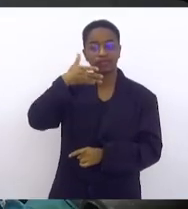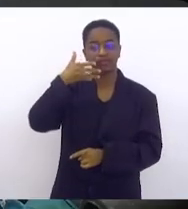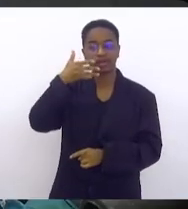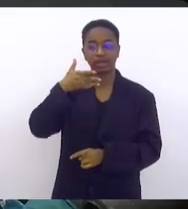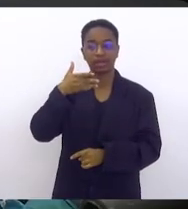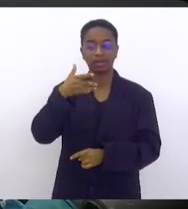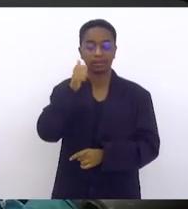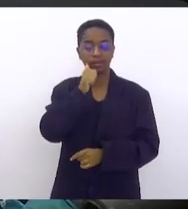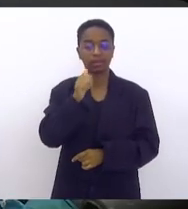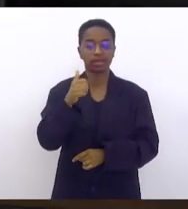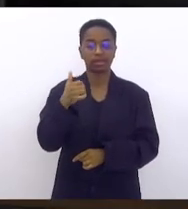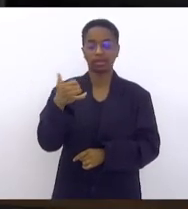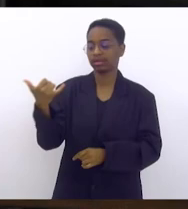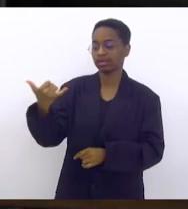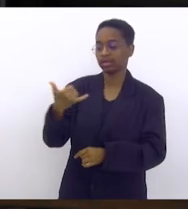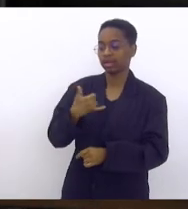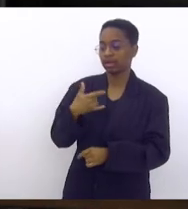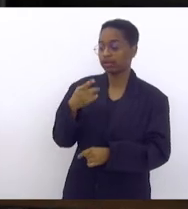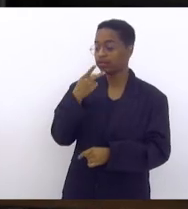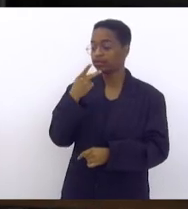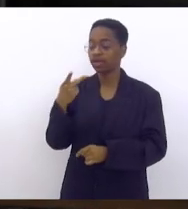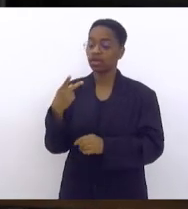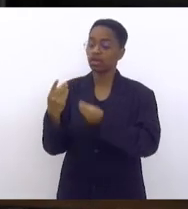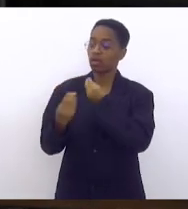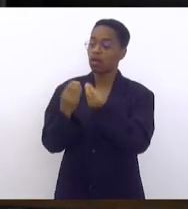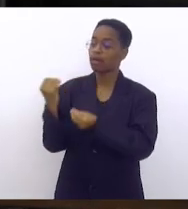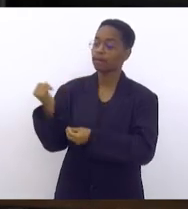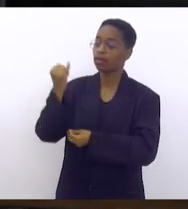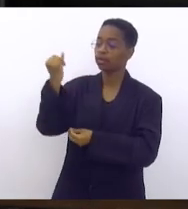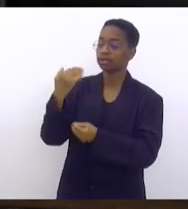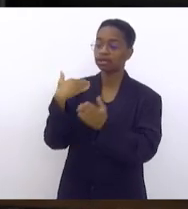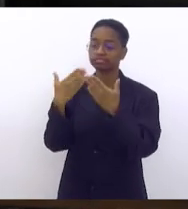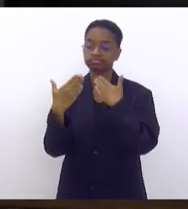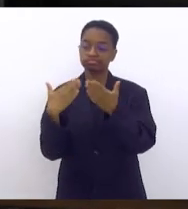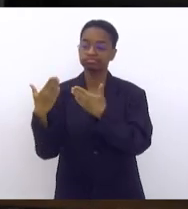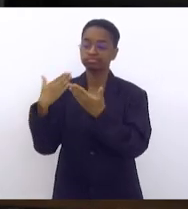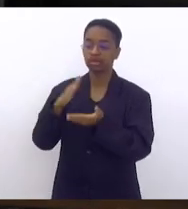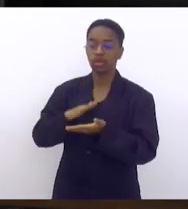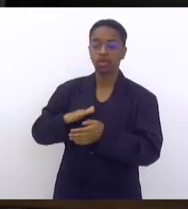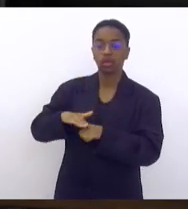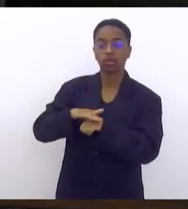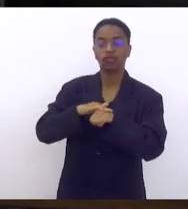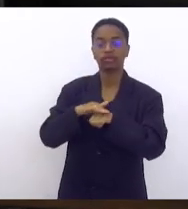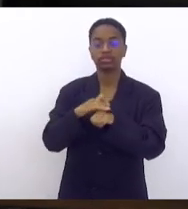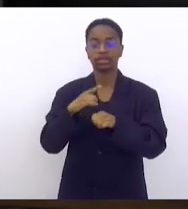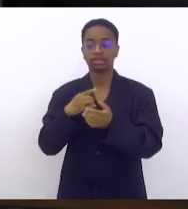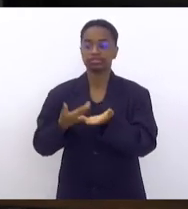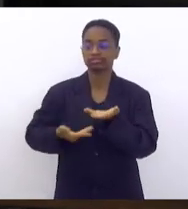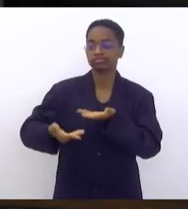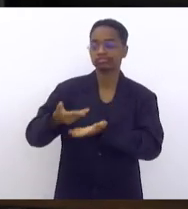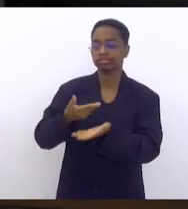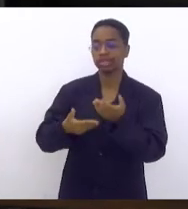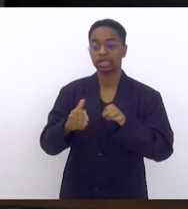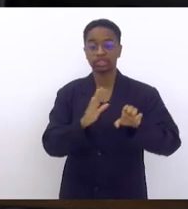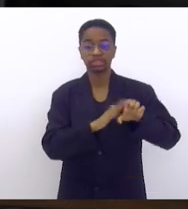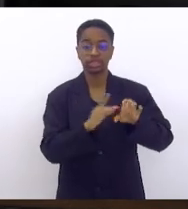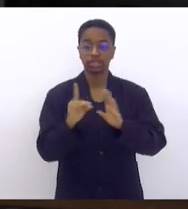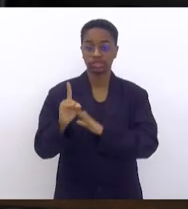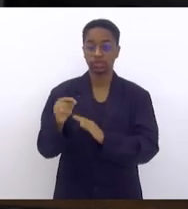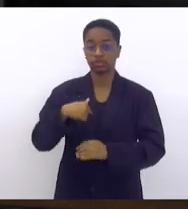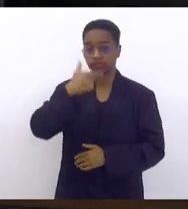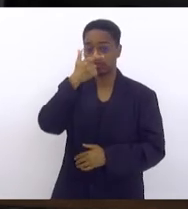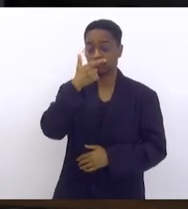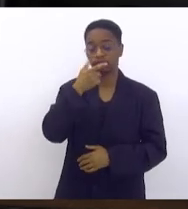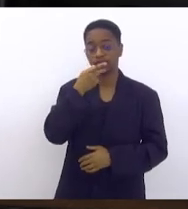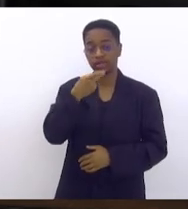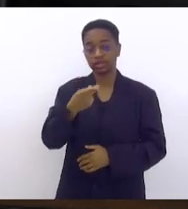uma senhora virou para mim, eu estava falando isso, da importância do diálogo, da gente conversar, da gente ter diálogo com a esquerda, com a direita, e eu disse que era de centro, aí a